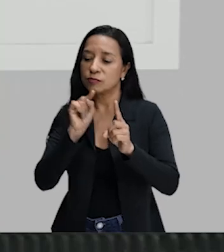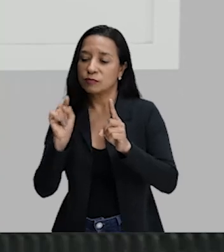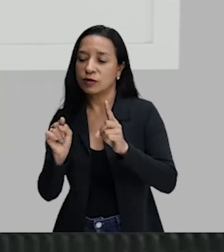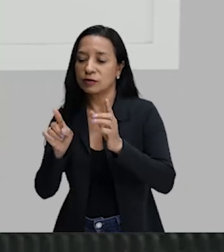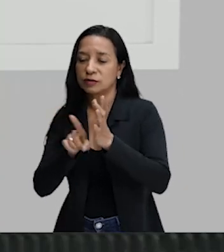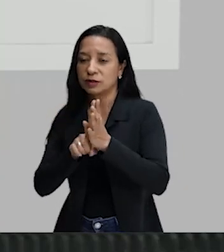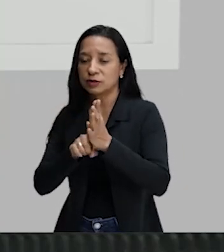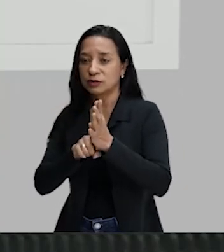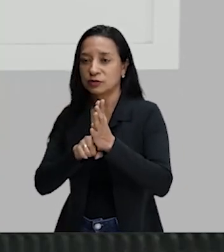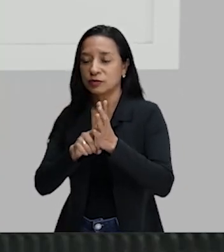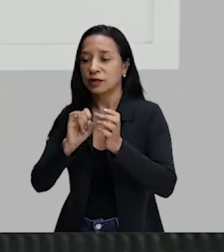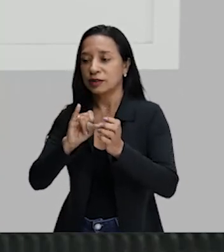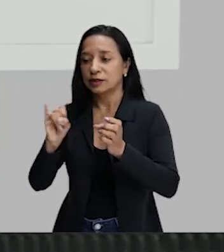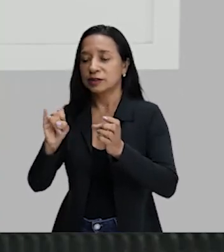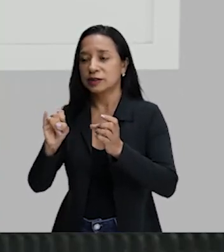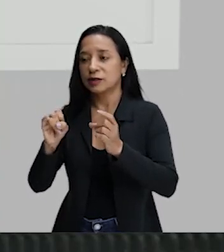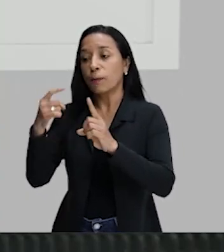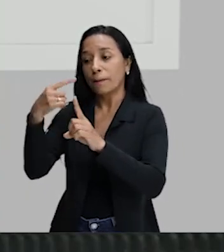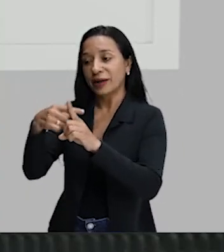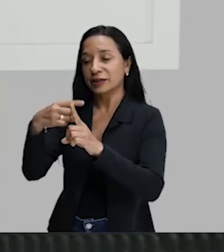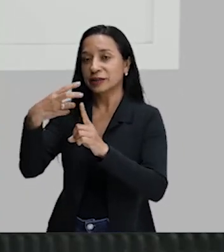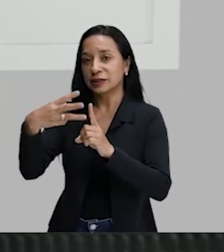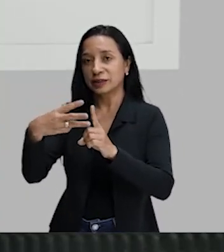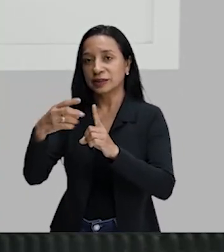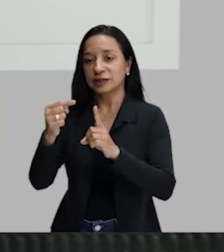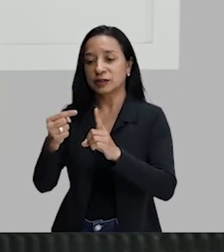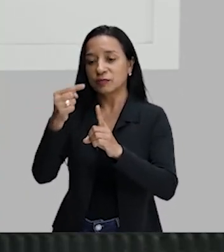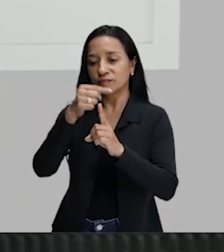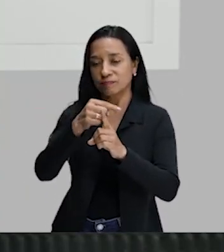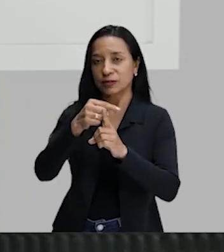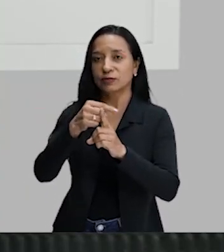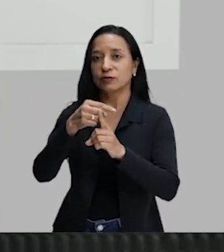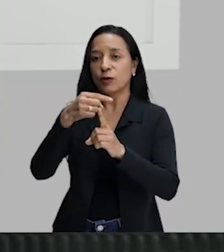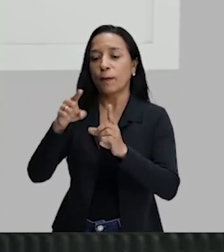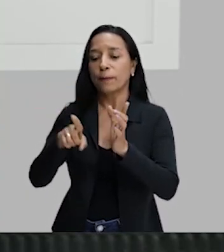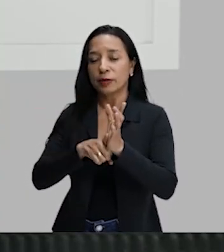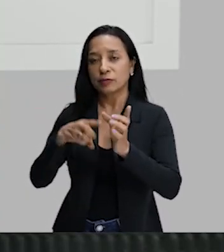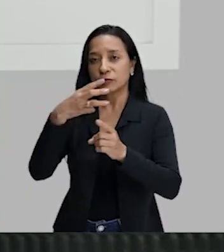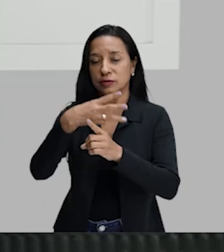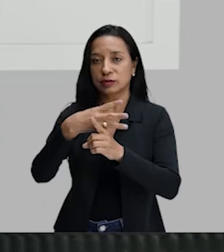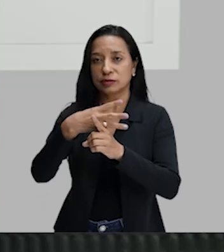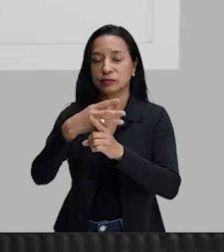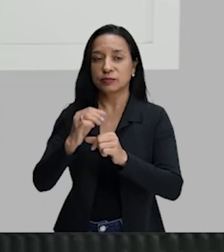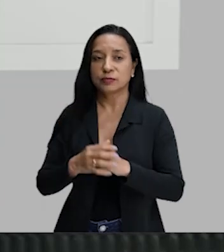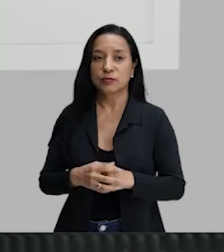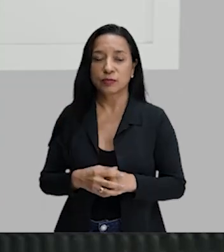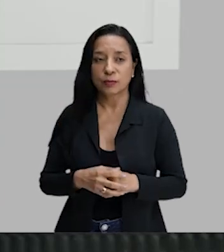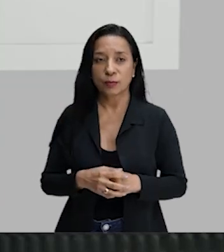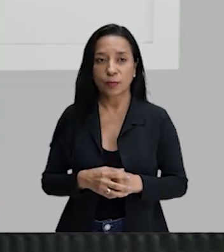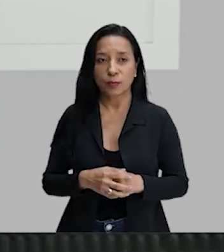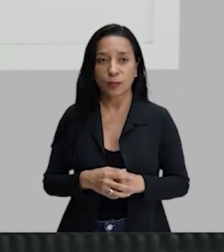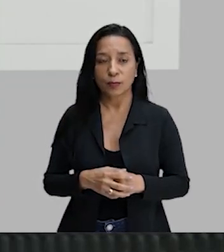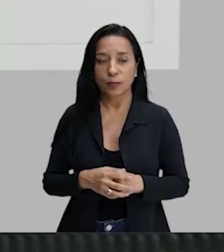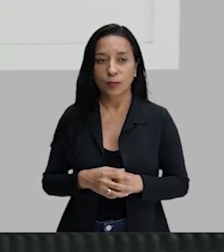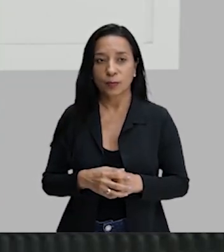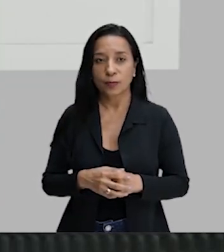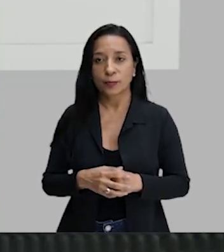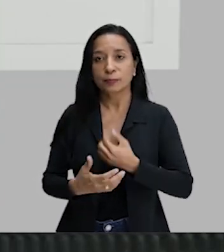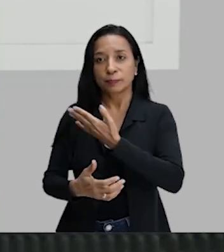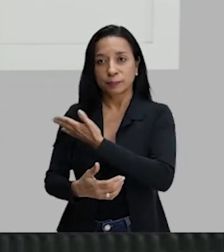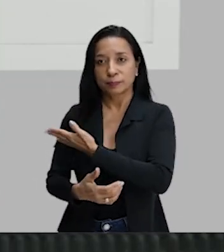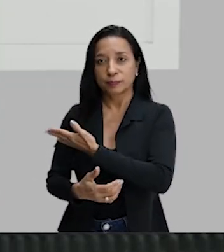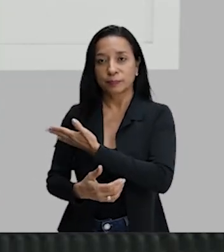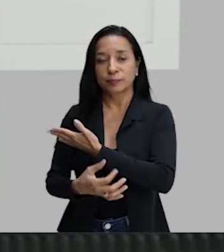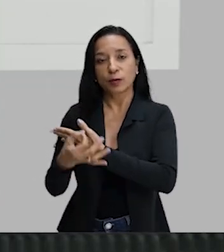3. A mesma coisa você faz com 2. Ó. Então, multiplicado por x menos 2. Pronto,